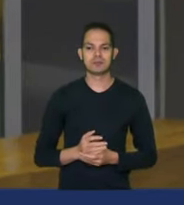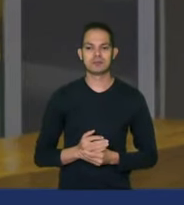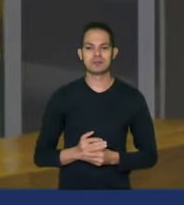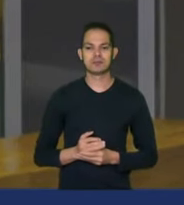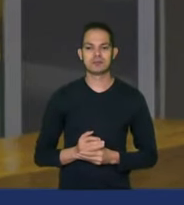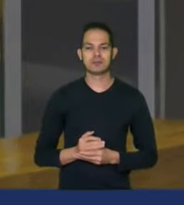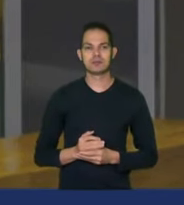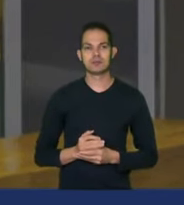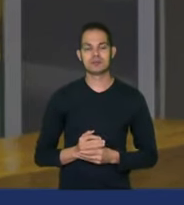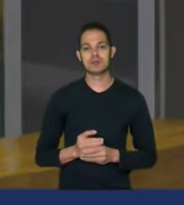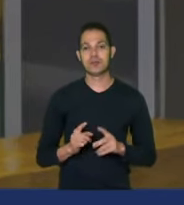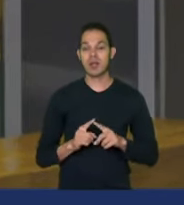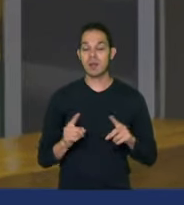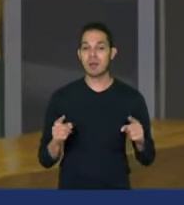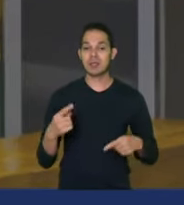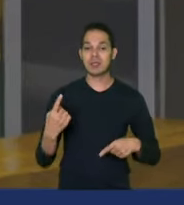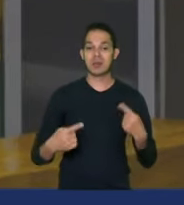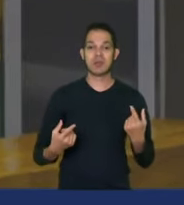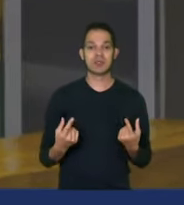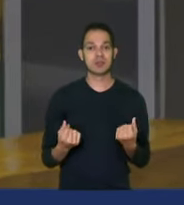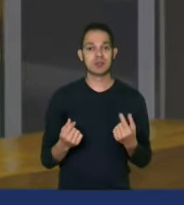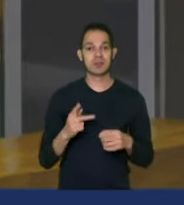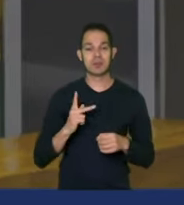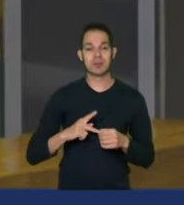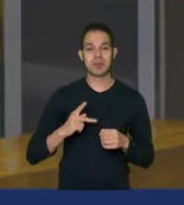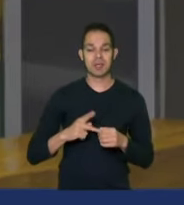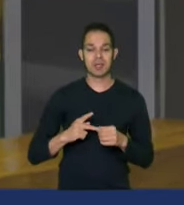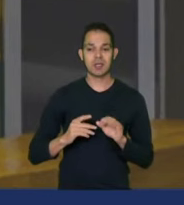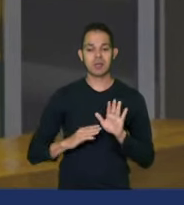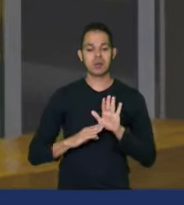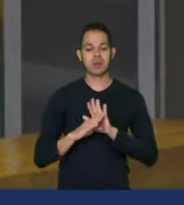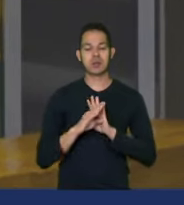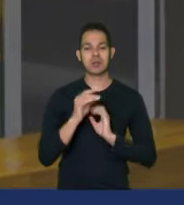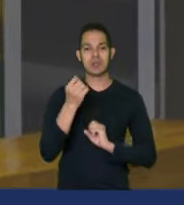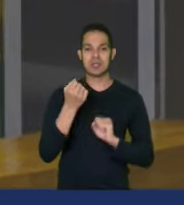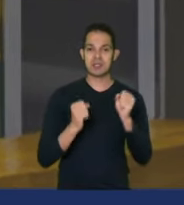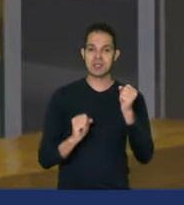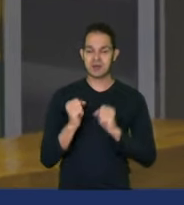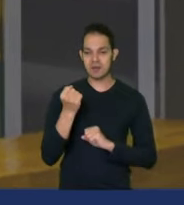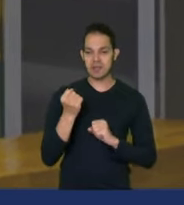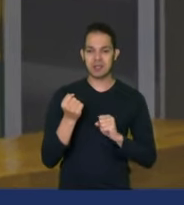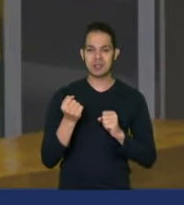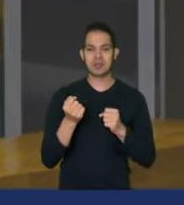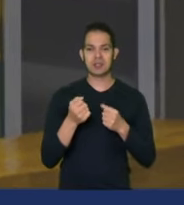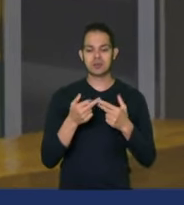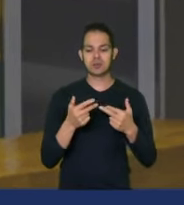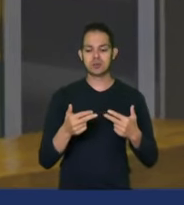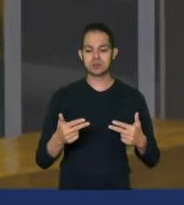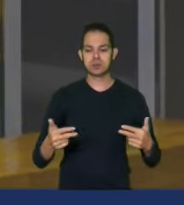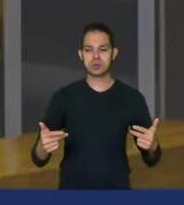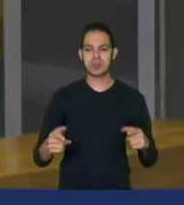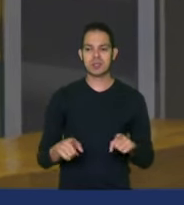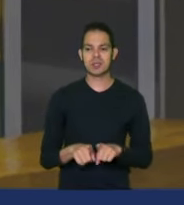Mas na política de preço da Petrobras, que tem aumentado nas refinarias os derivados e também